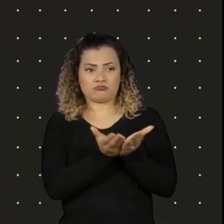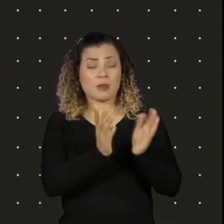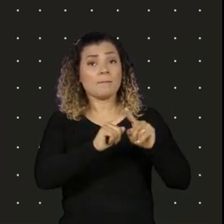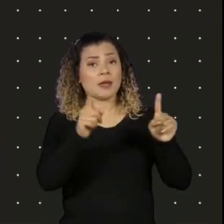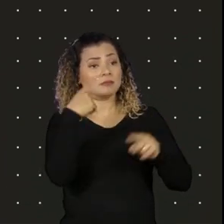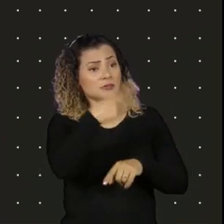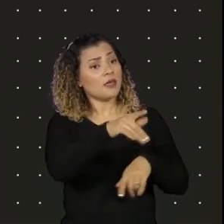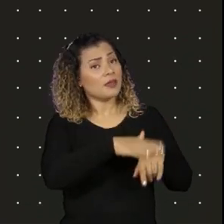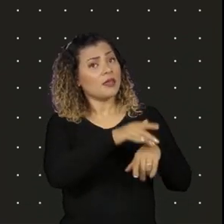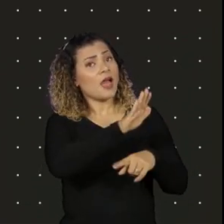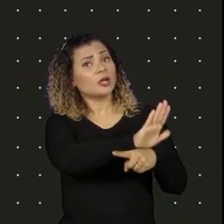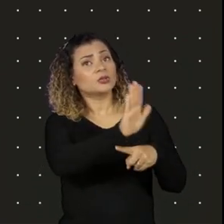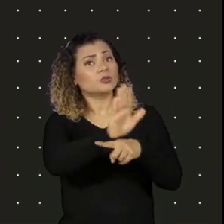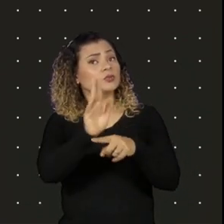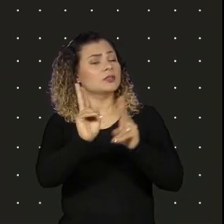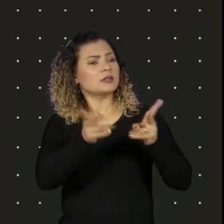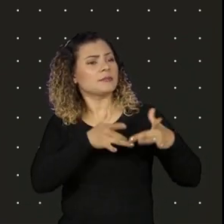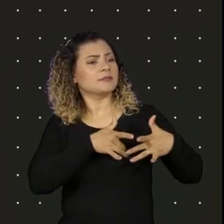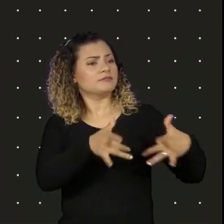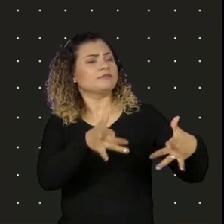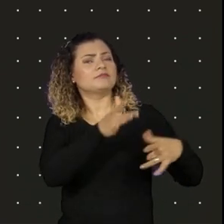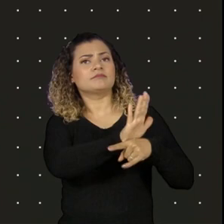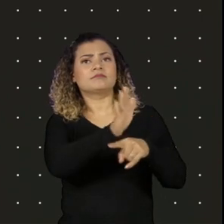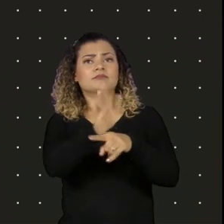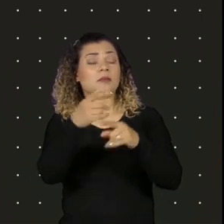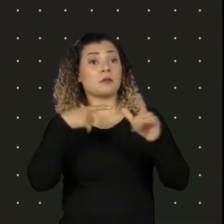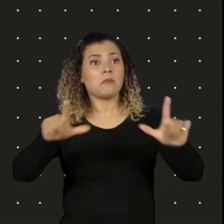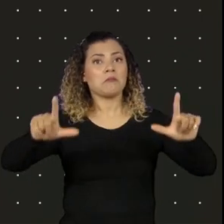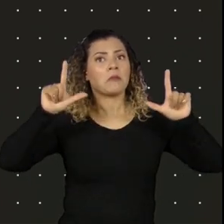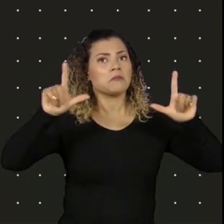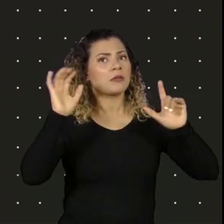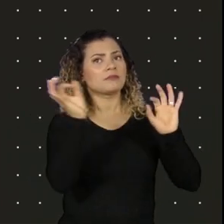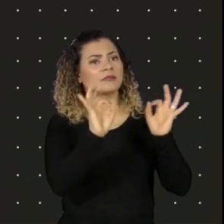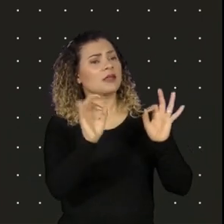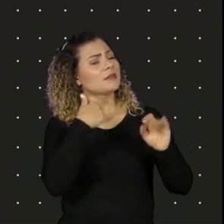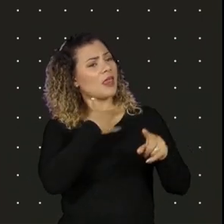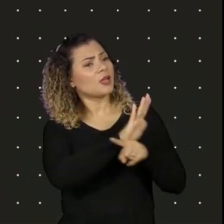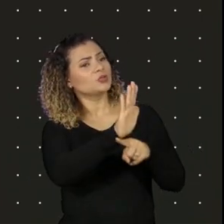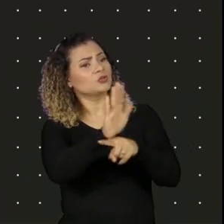ele é um cara que ajuda, sem se expor, ajuda mesmo os amigos,